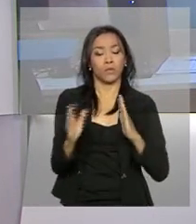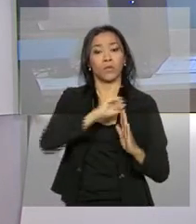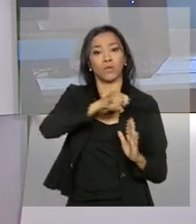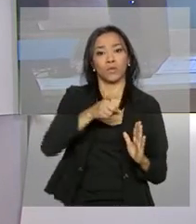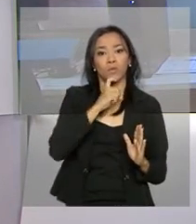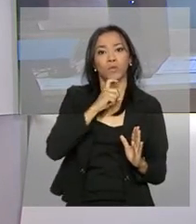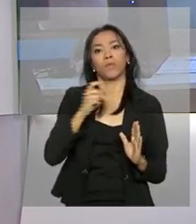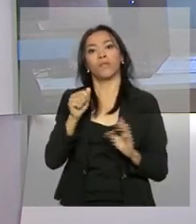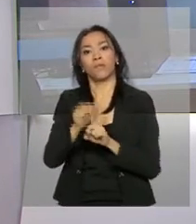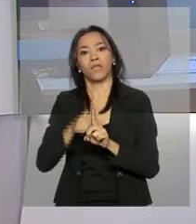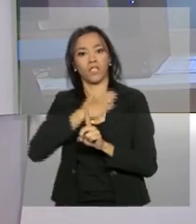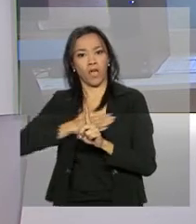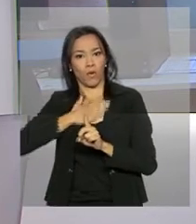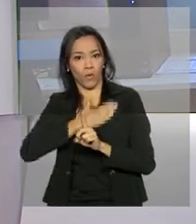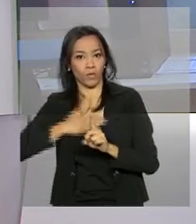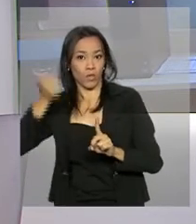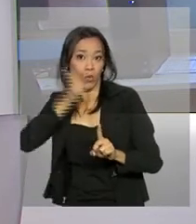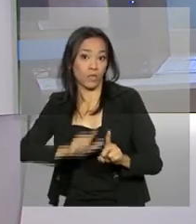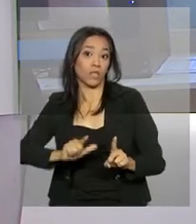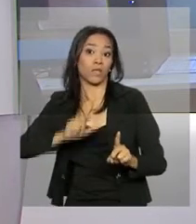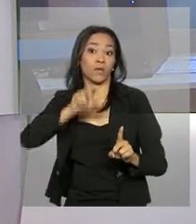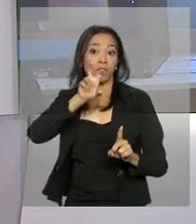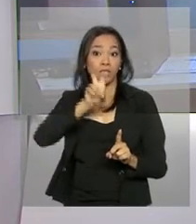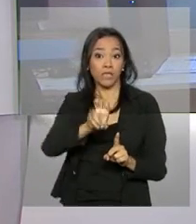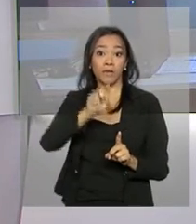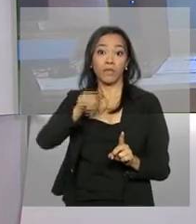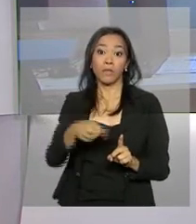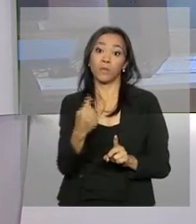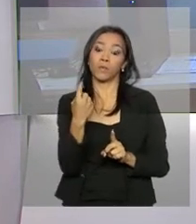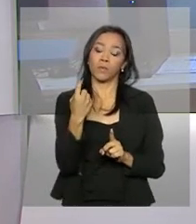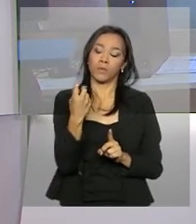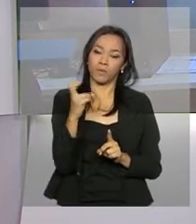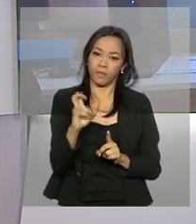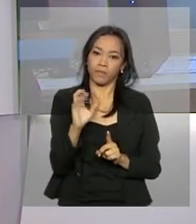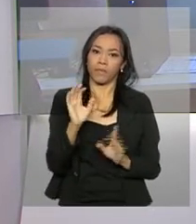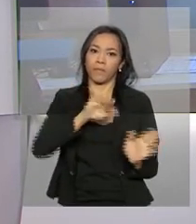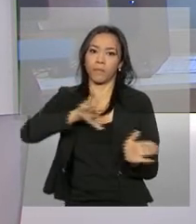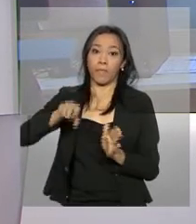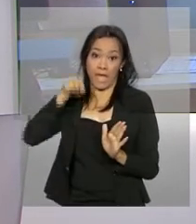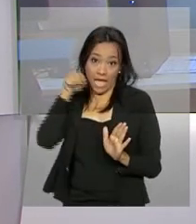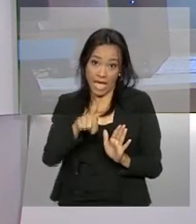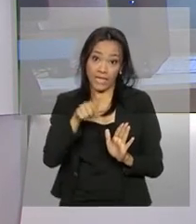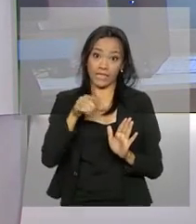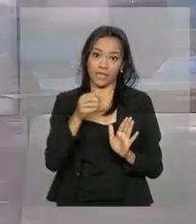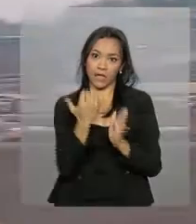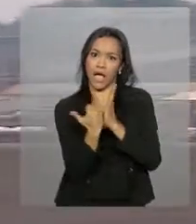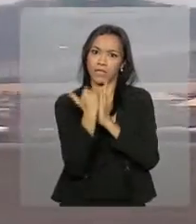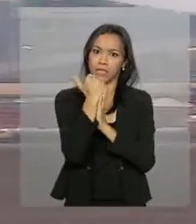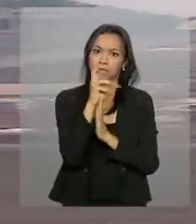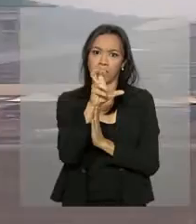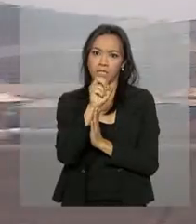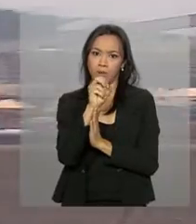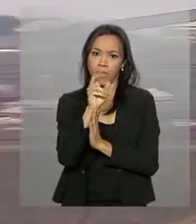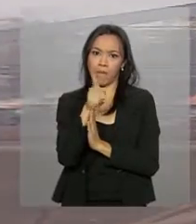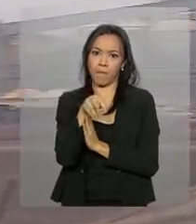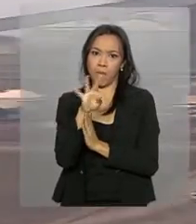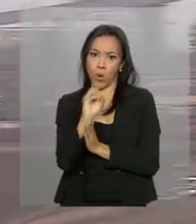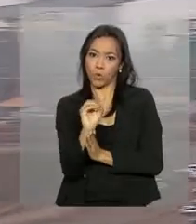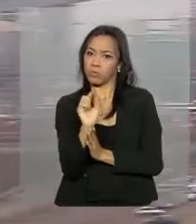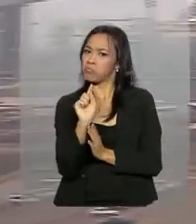agosto e alcançou 51,5 pontos. Quando esse indicador está acima dos 50 pontos,